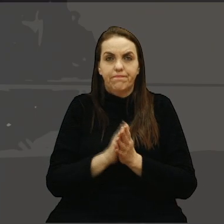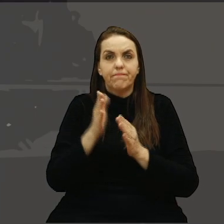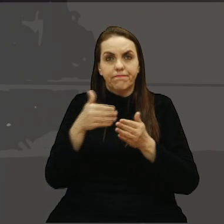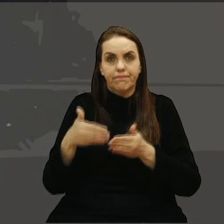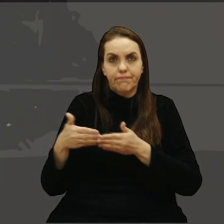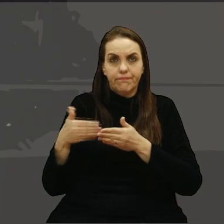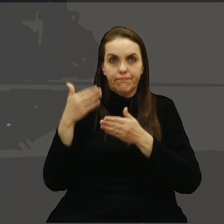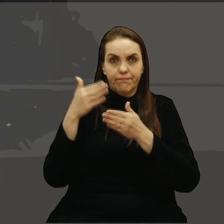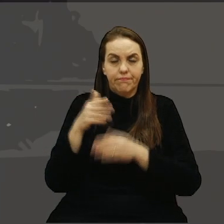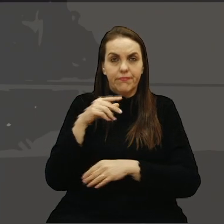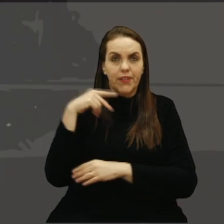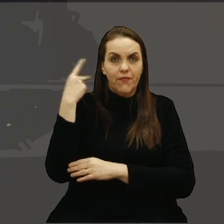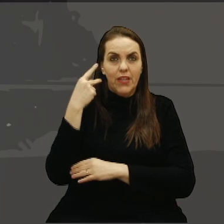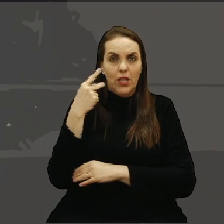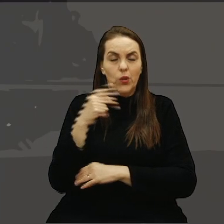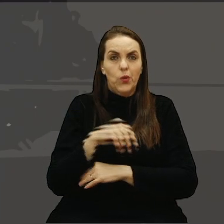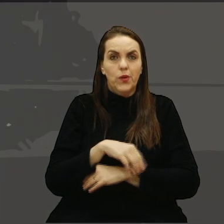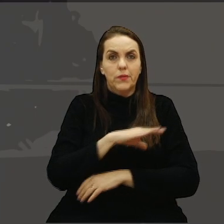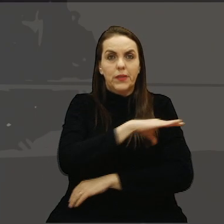vereador Ramon?